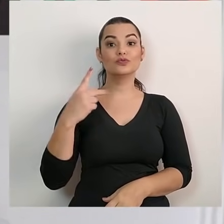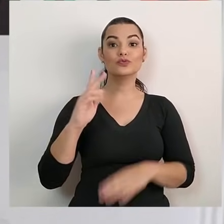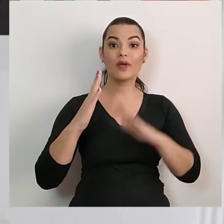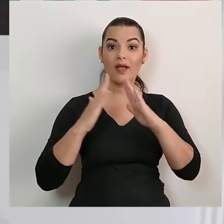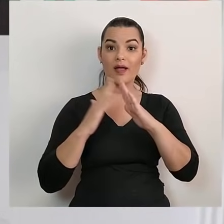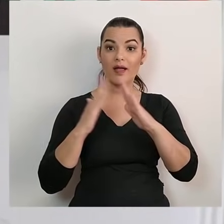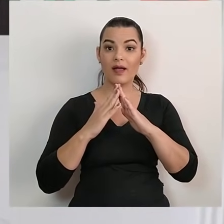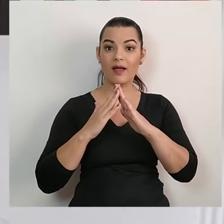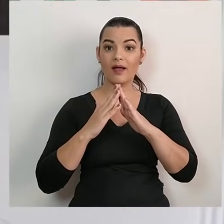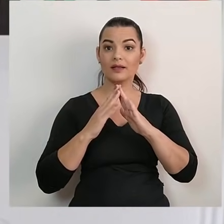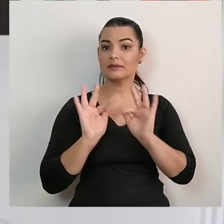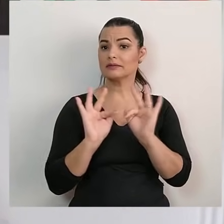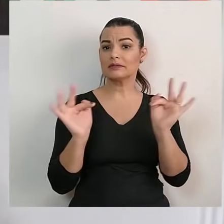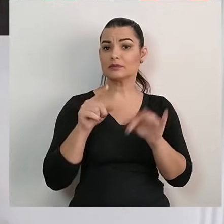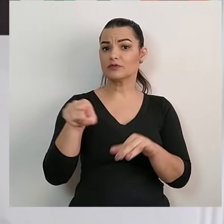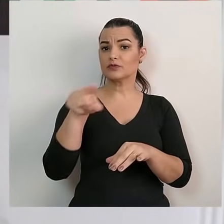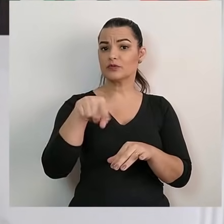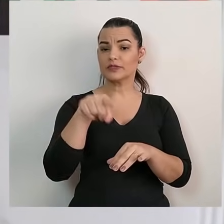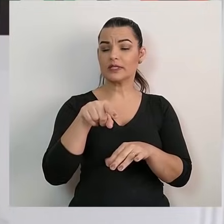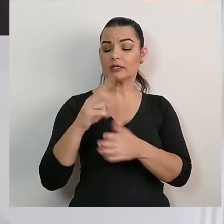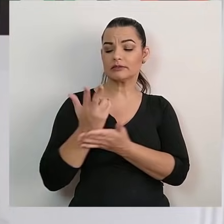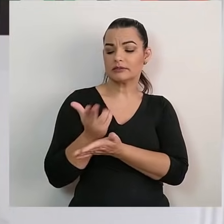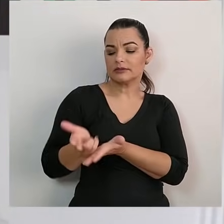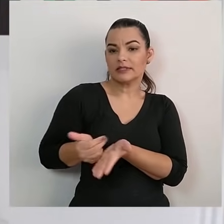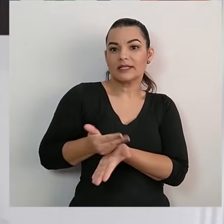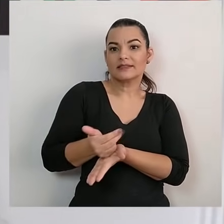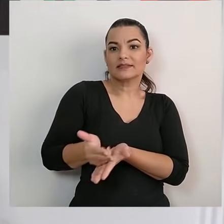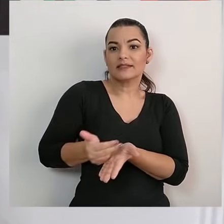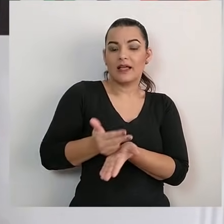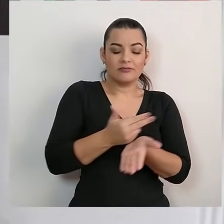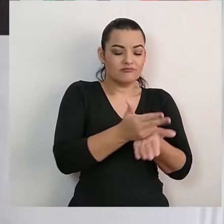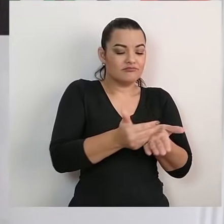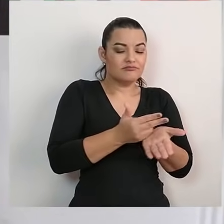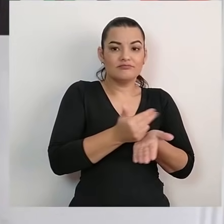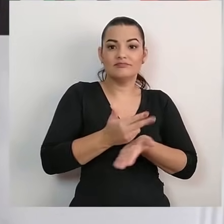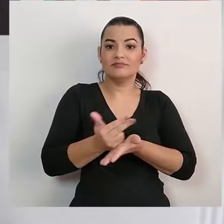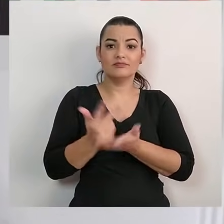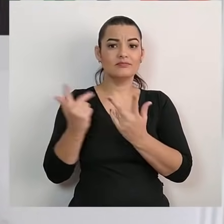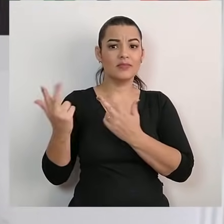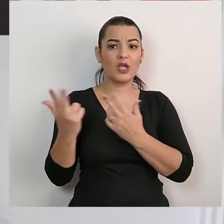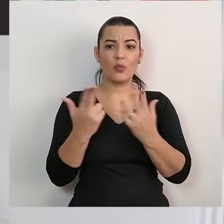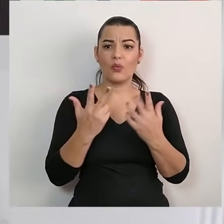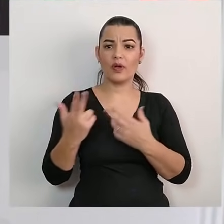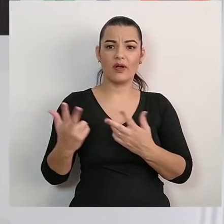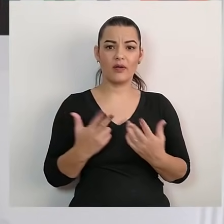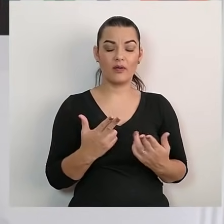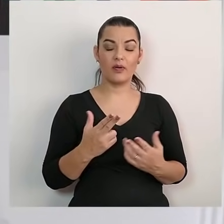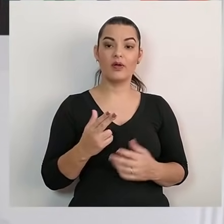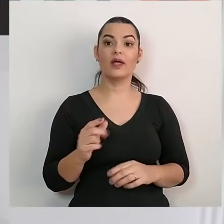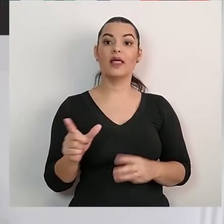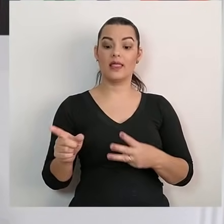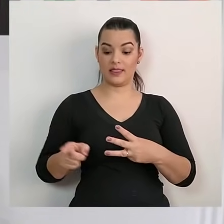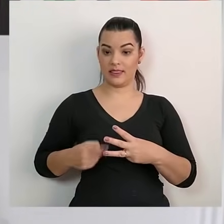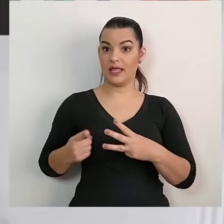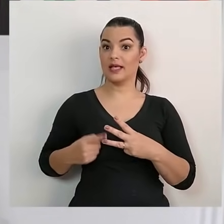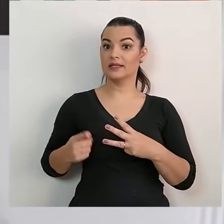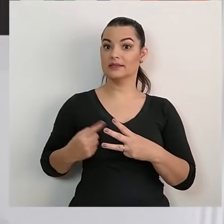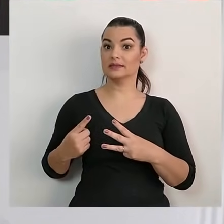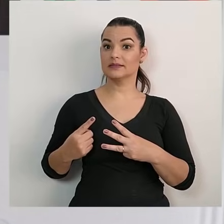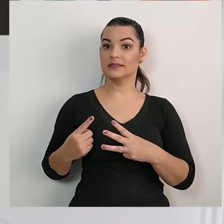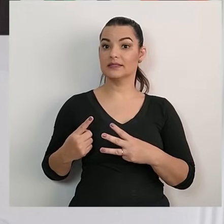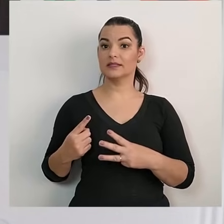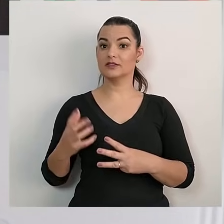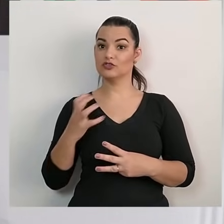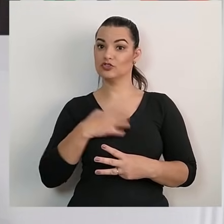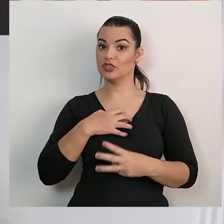fazer desenhos que representem essas mesmas cartas e ainda vou te dar uma terceira opção para ninguém ficar